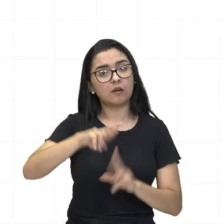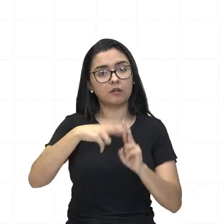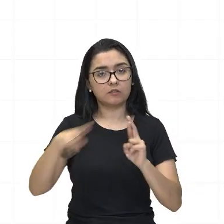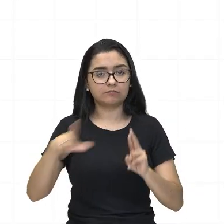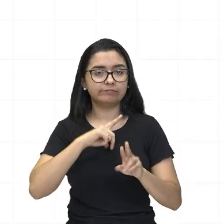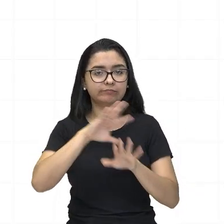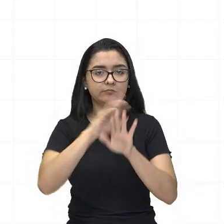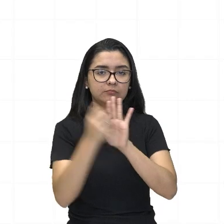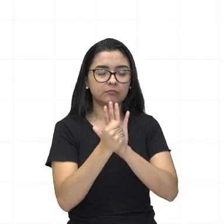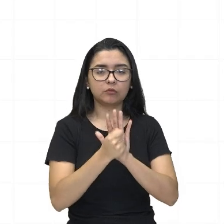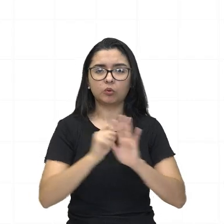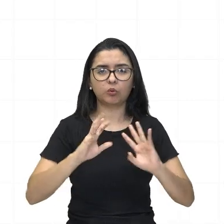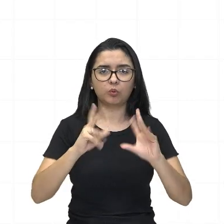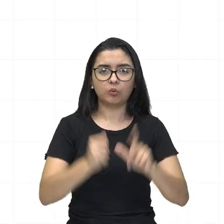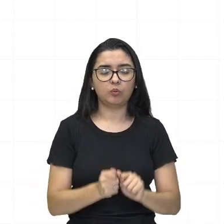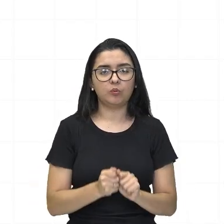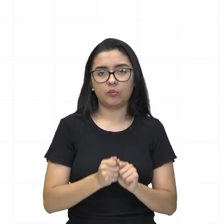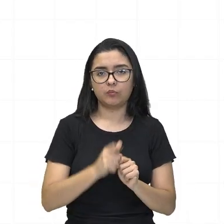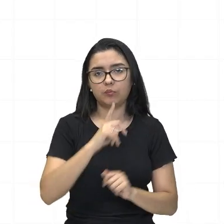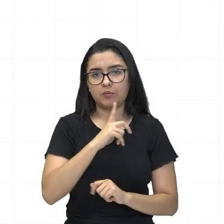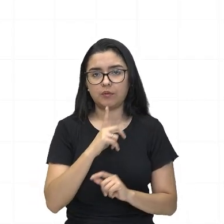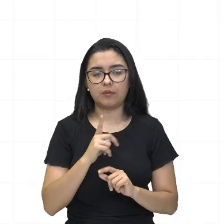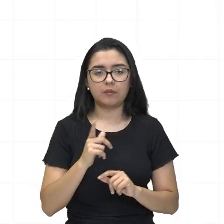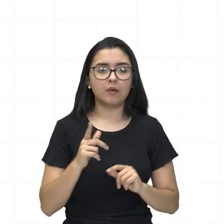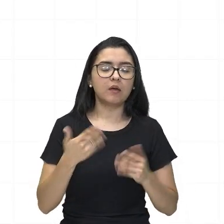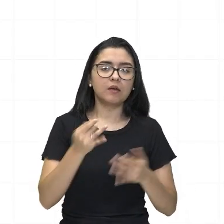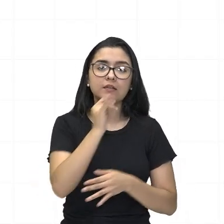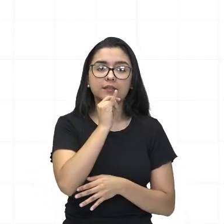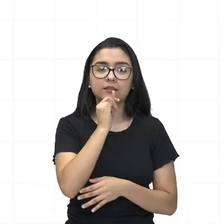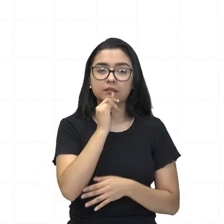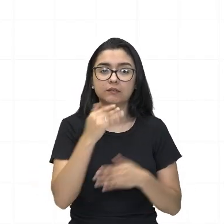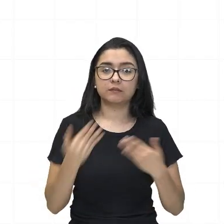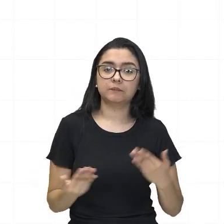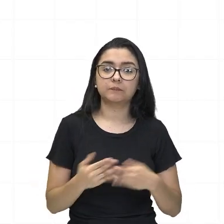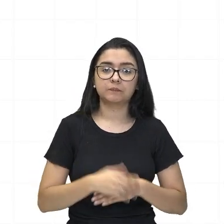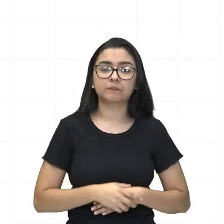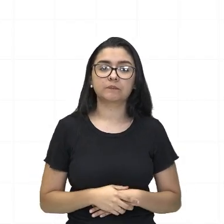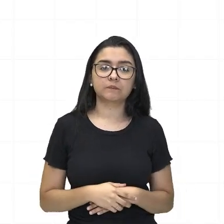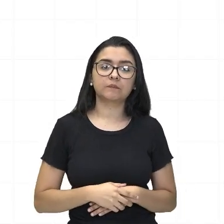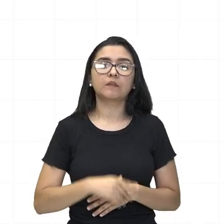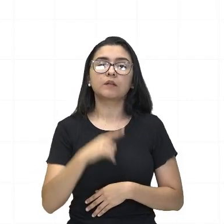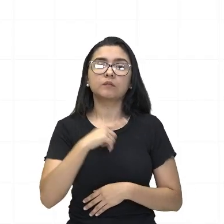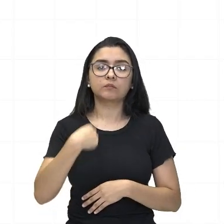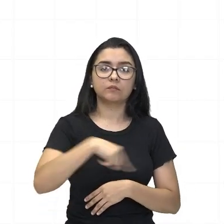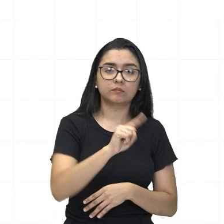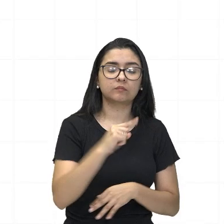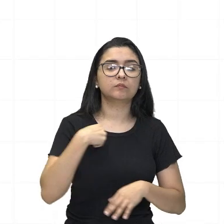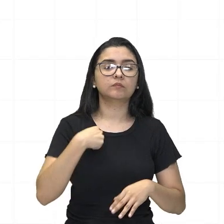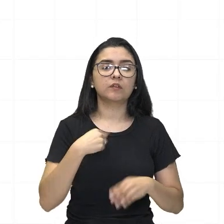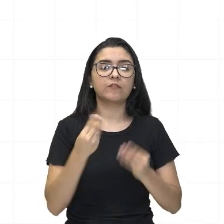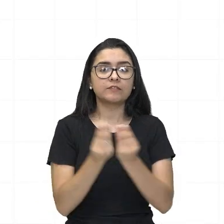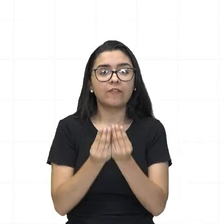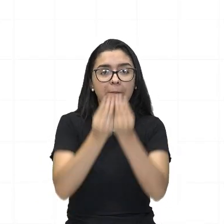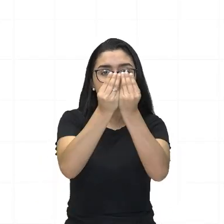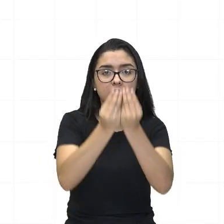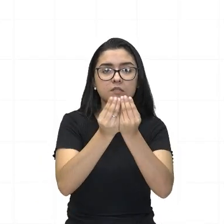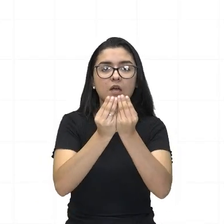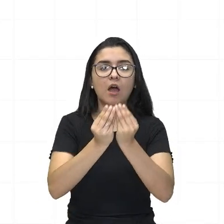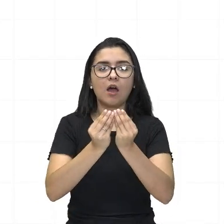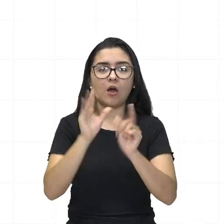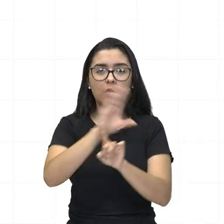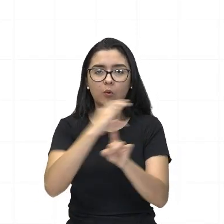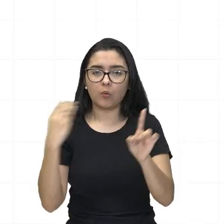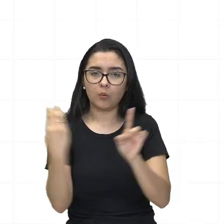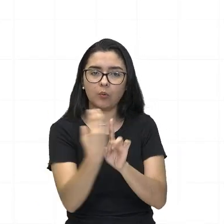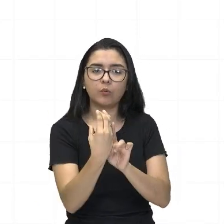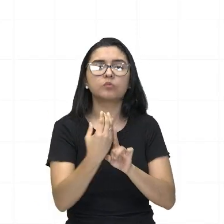simbólico. Tudo na religião. Até o fato de eu sair de casa para ir à missa, para ir ao culto, para ir à gira